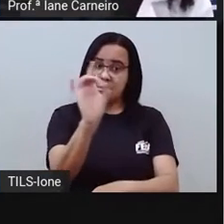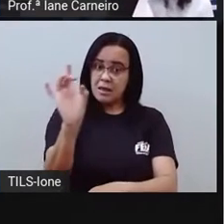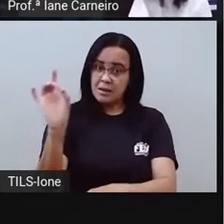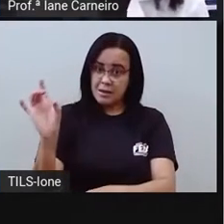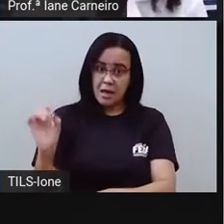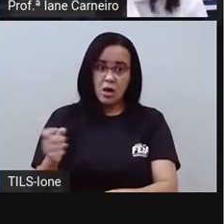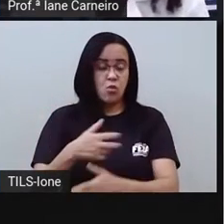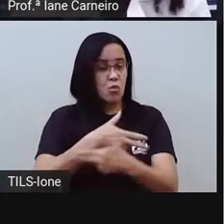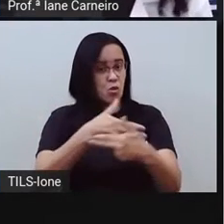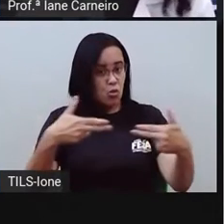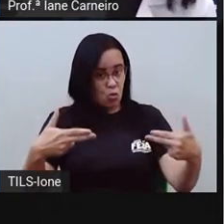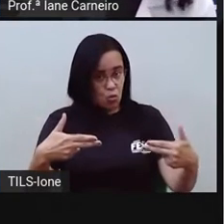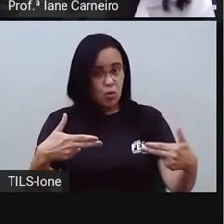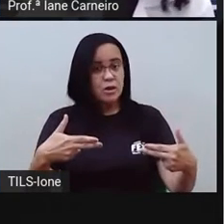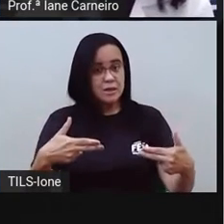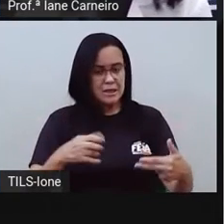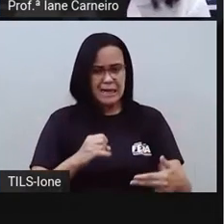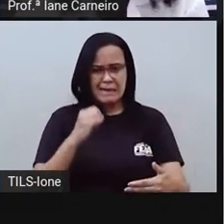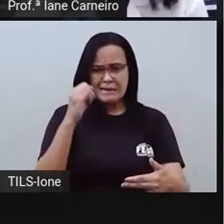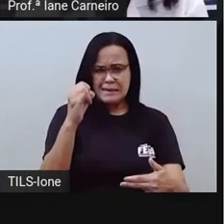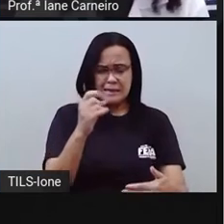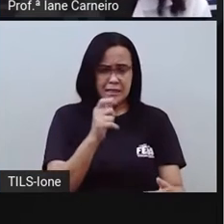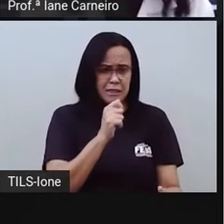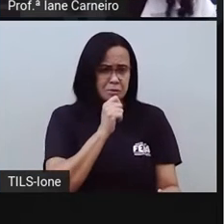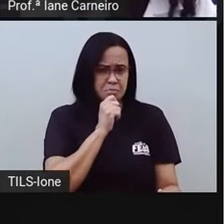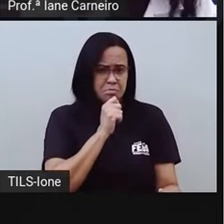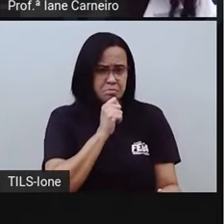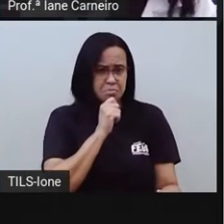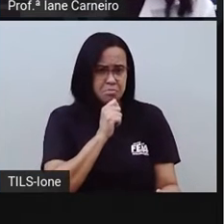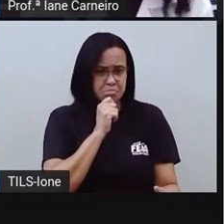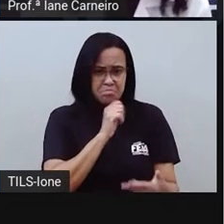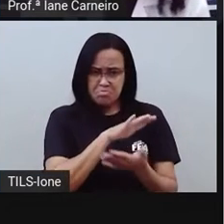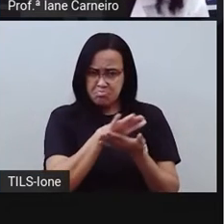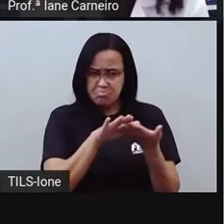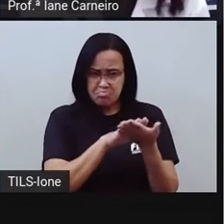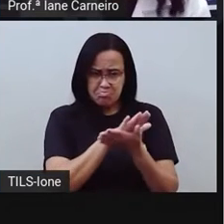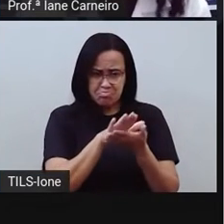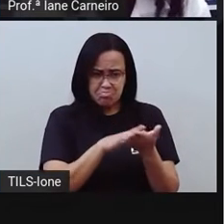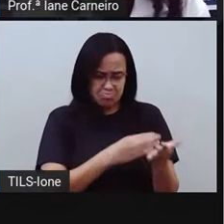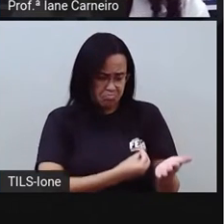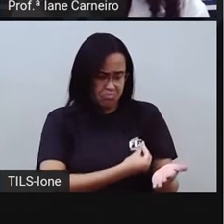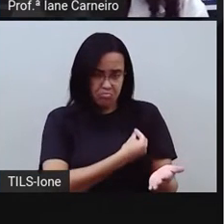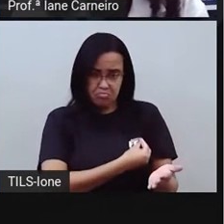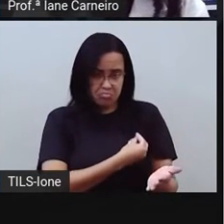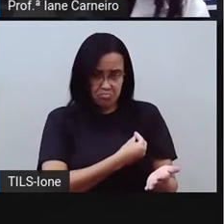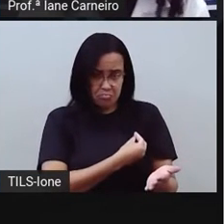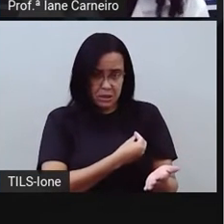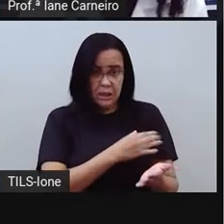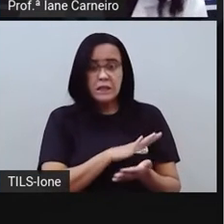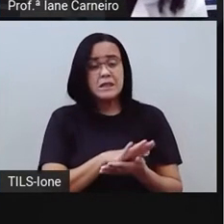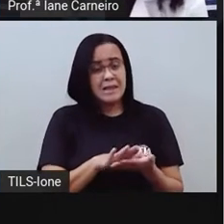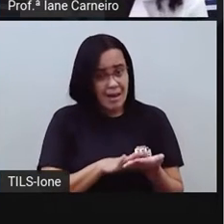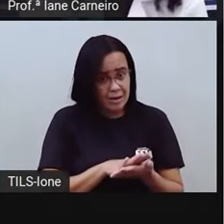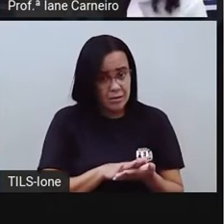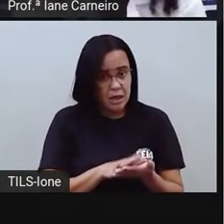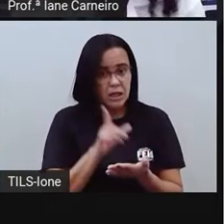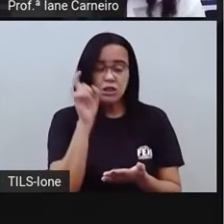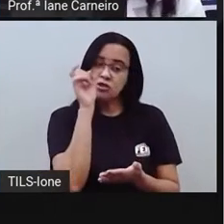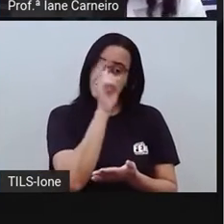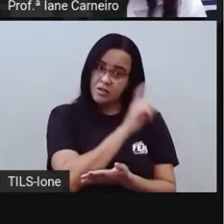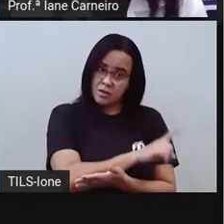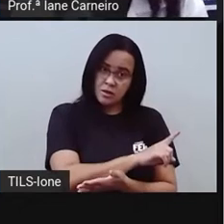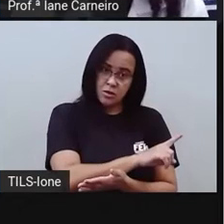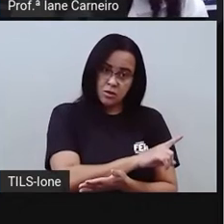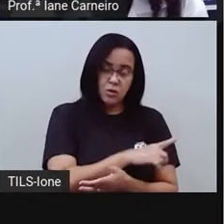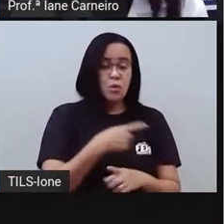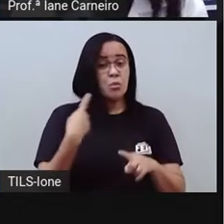outro, né? Se não existissem essas regras de convivência, a gente ia, cada um ia se comportar de acordo com